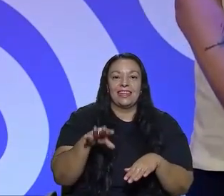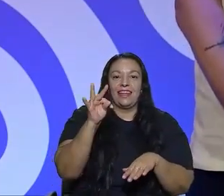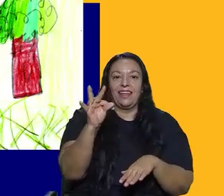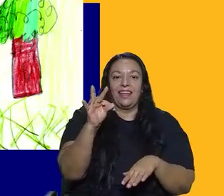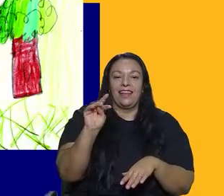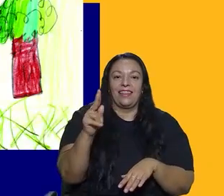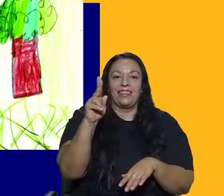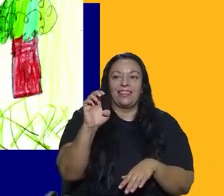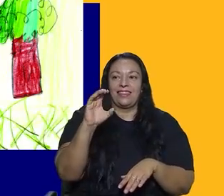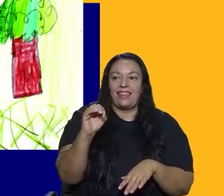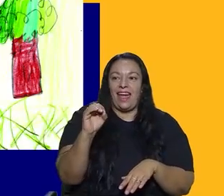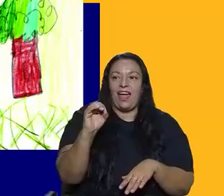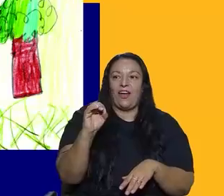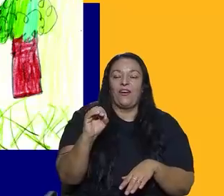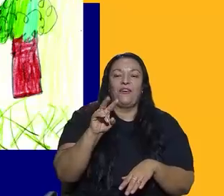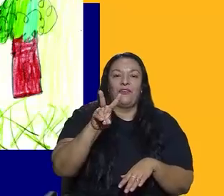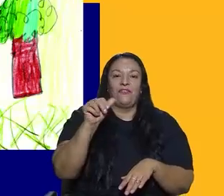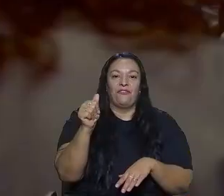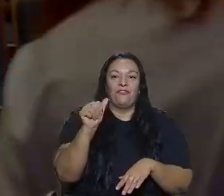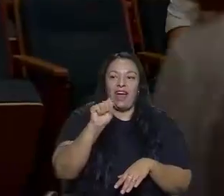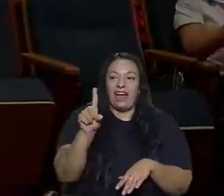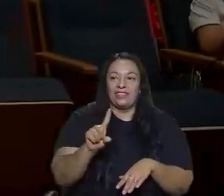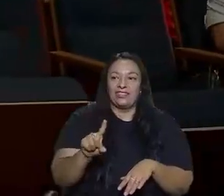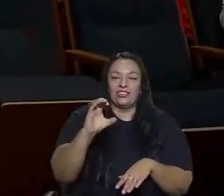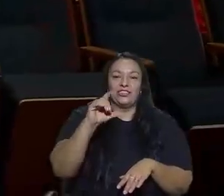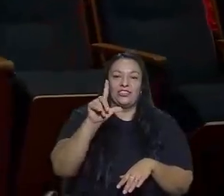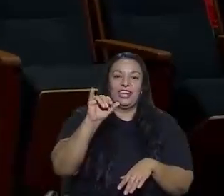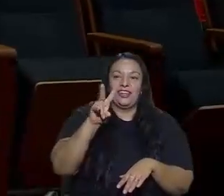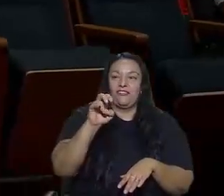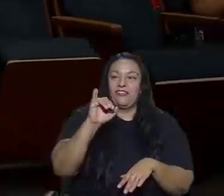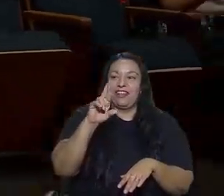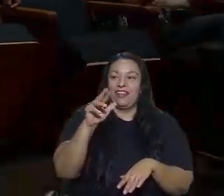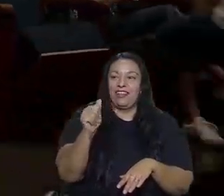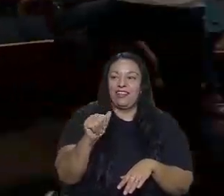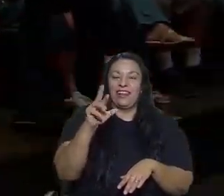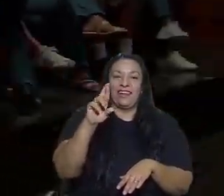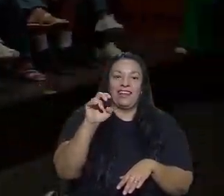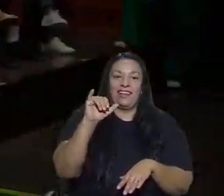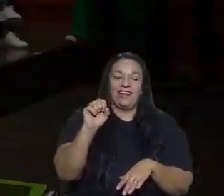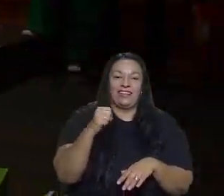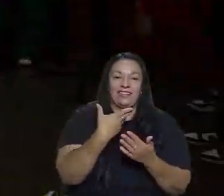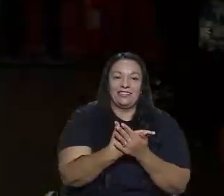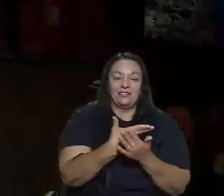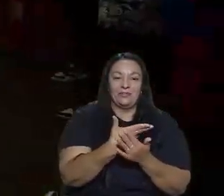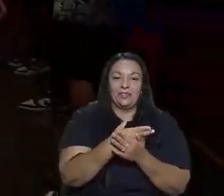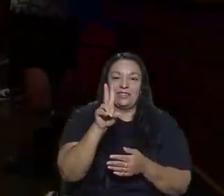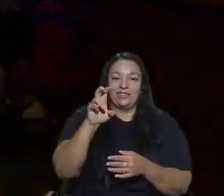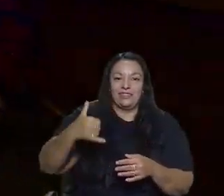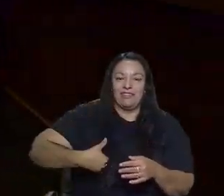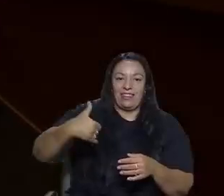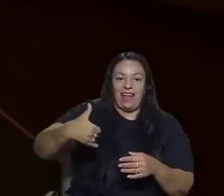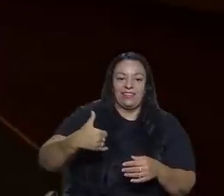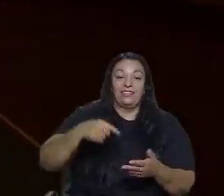Theo Vaz de Oliveira Reis. Ele tem 5 aninhos e estuda